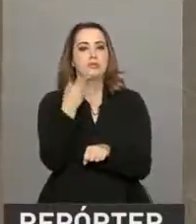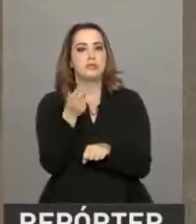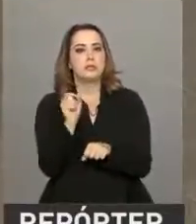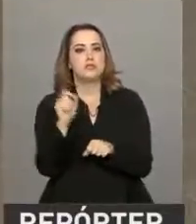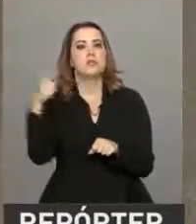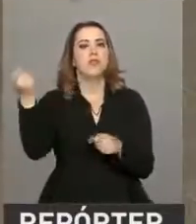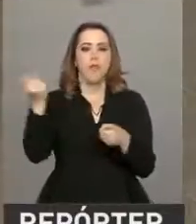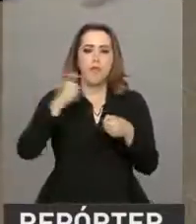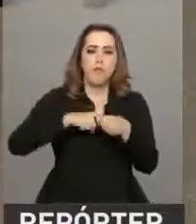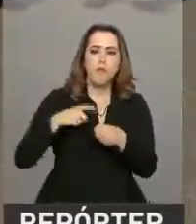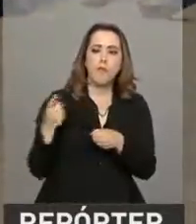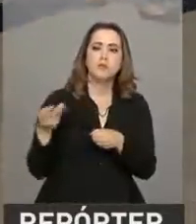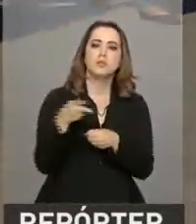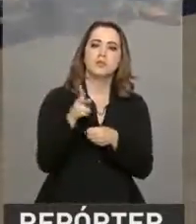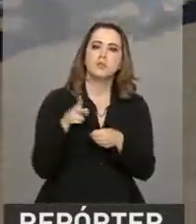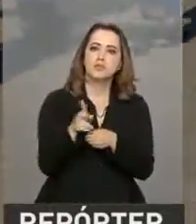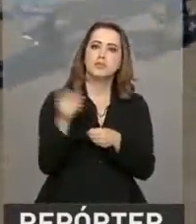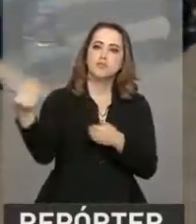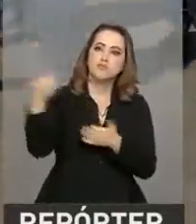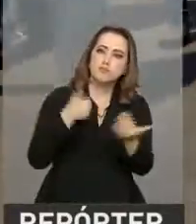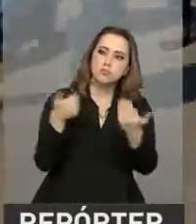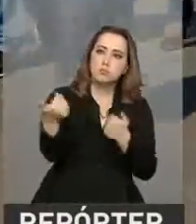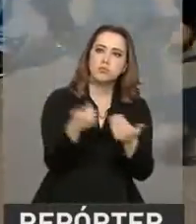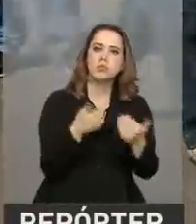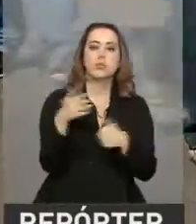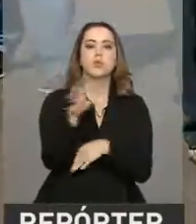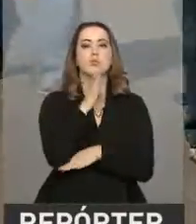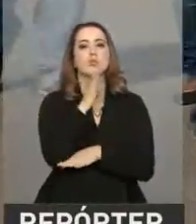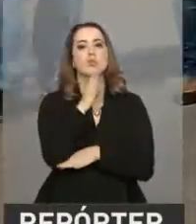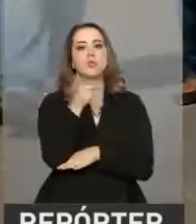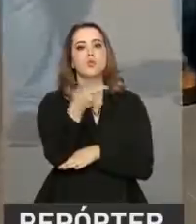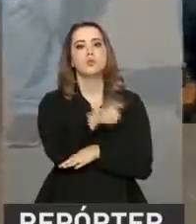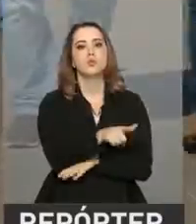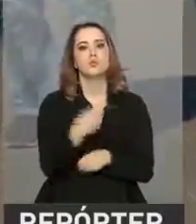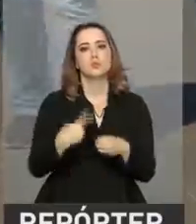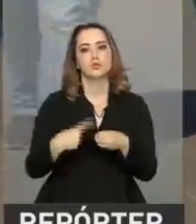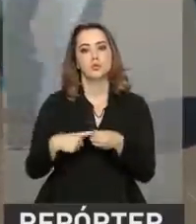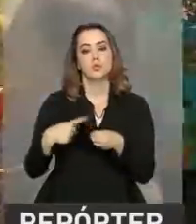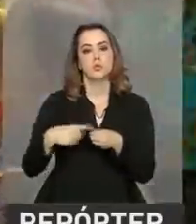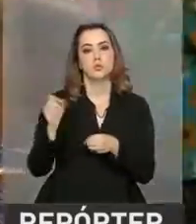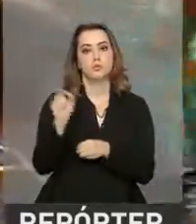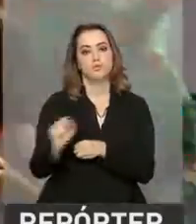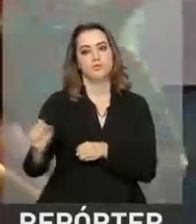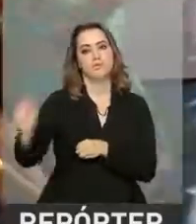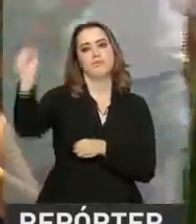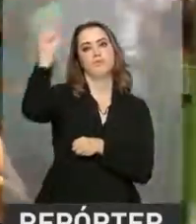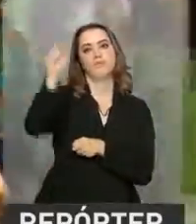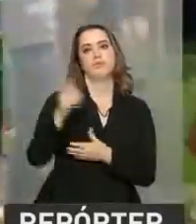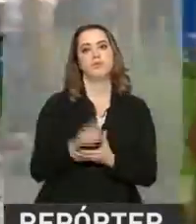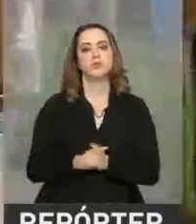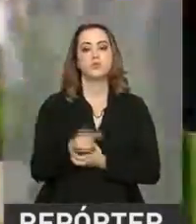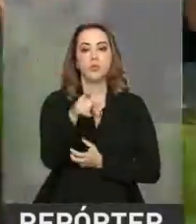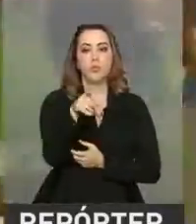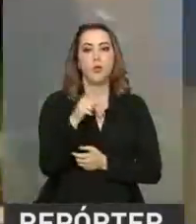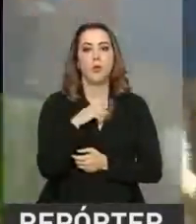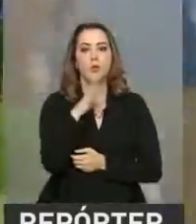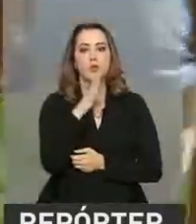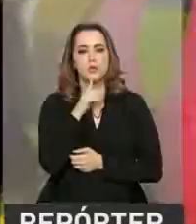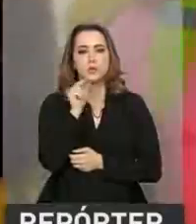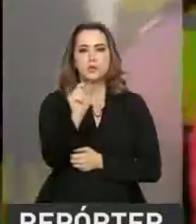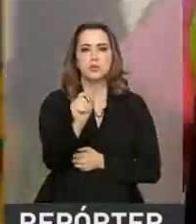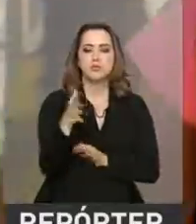eles voltem, tragam mais visitantes e conheçam outras cidades do país. Para auxiliar turistas nacionais